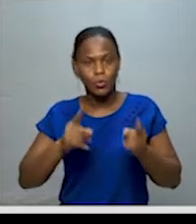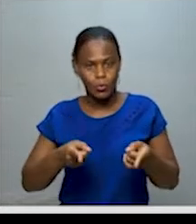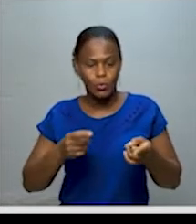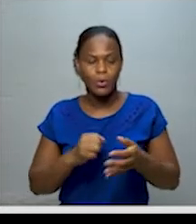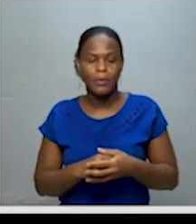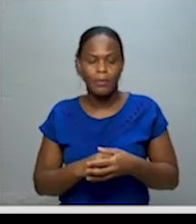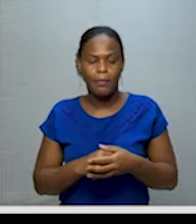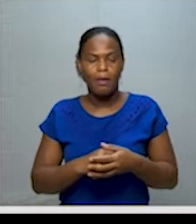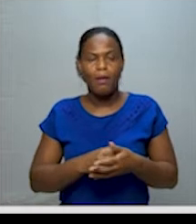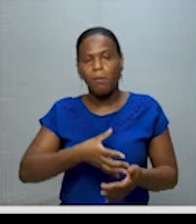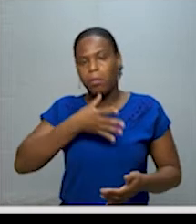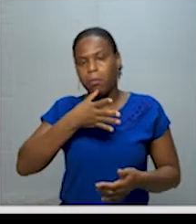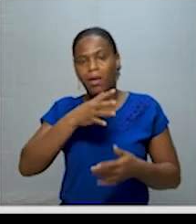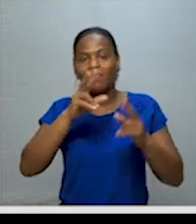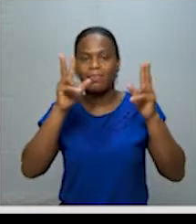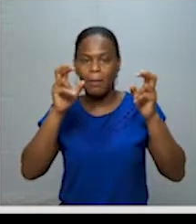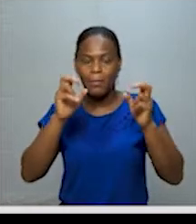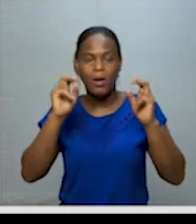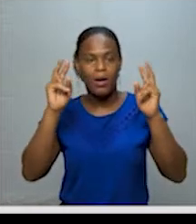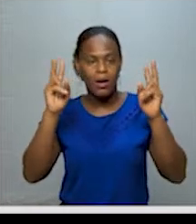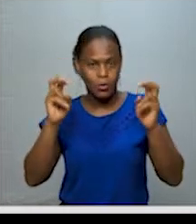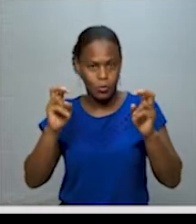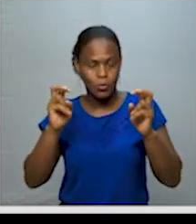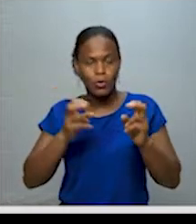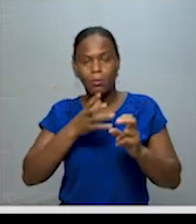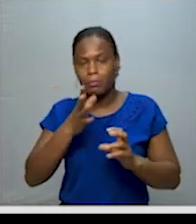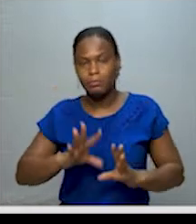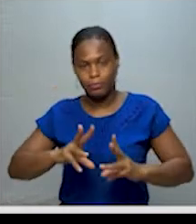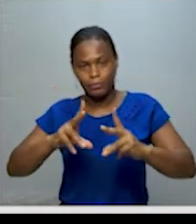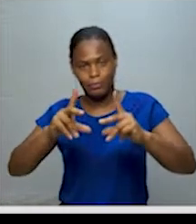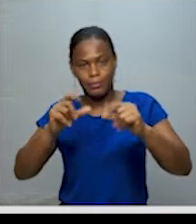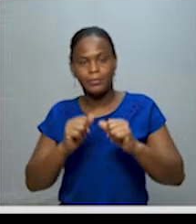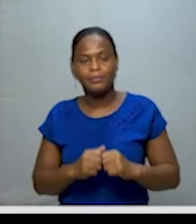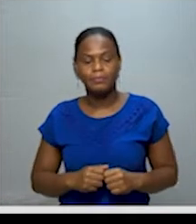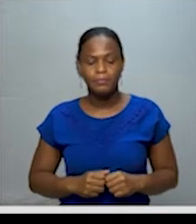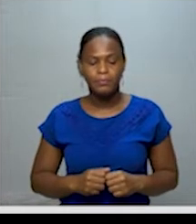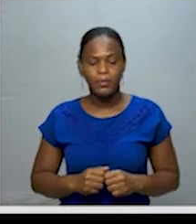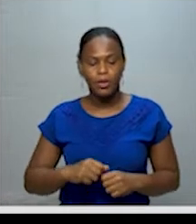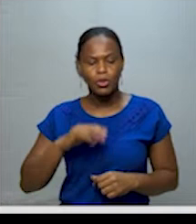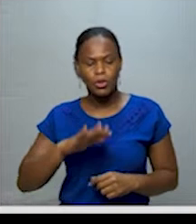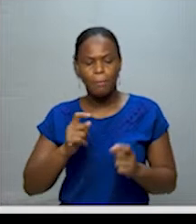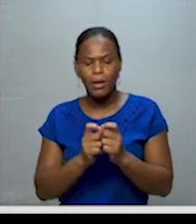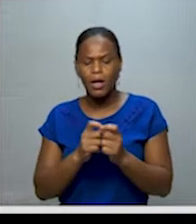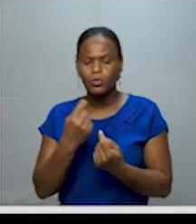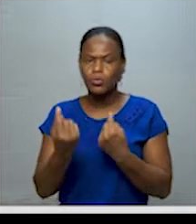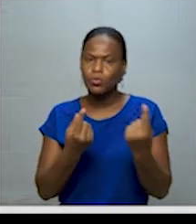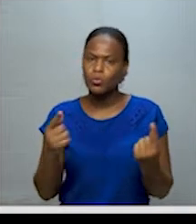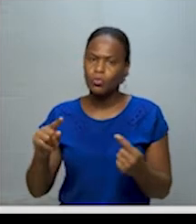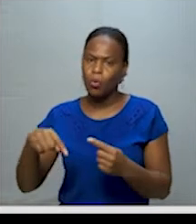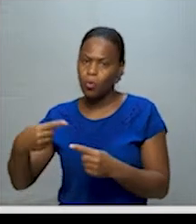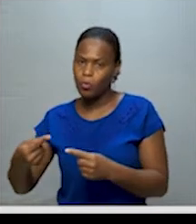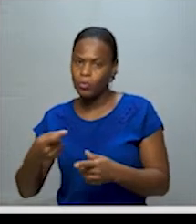Introdução, uma breve apresentação do tema ou assunto que vai ser desenvolvido. Estamos tão perto uns dos